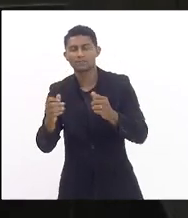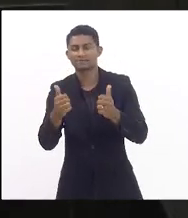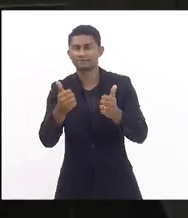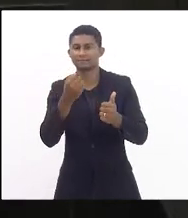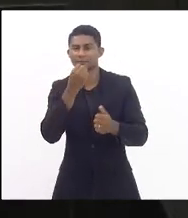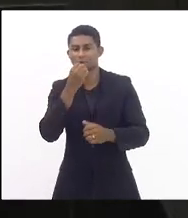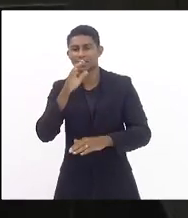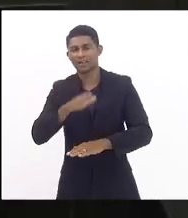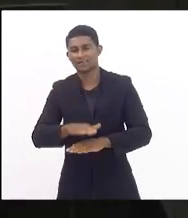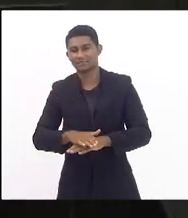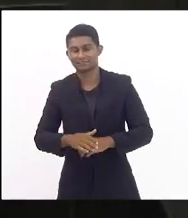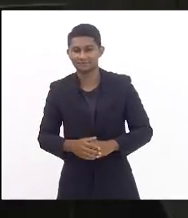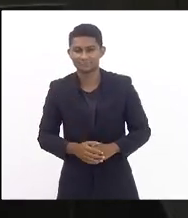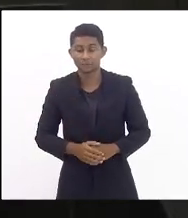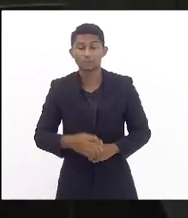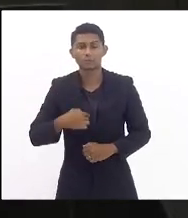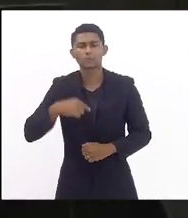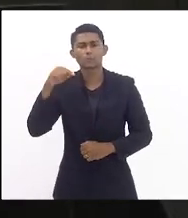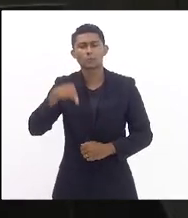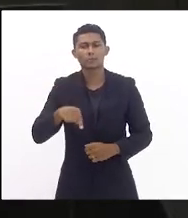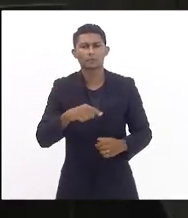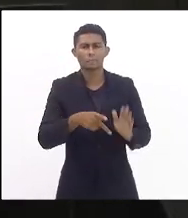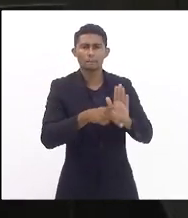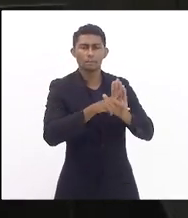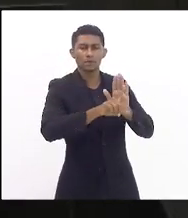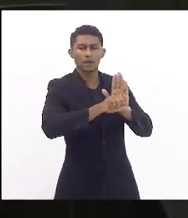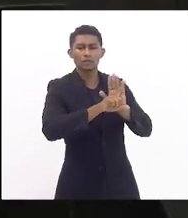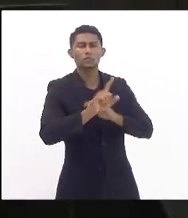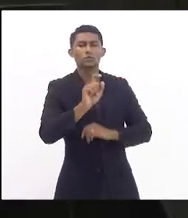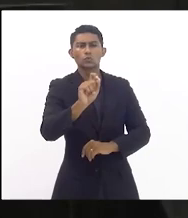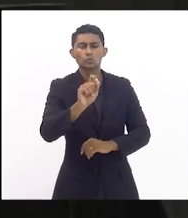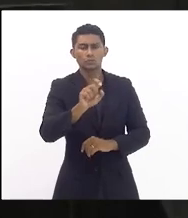vou discutir o projeto de lei